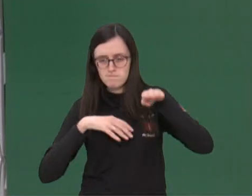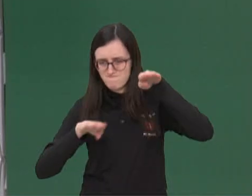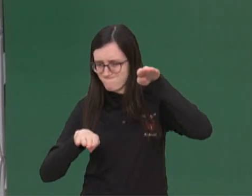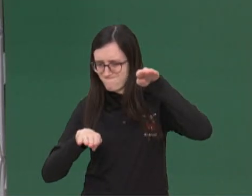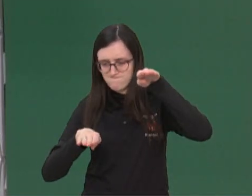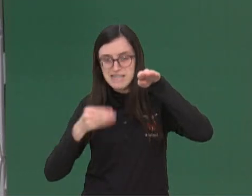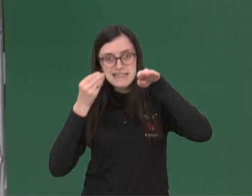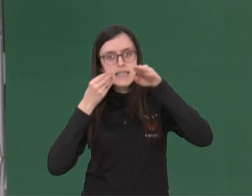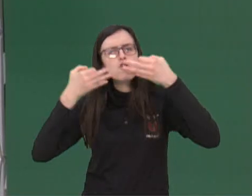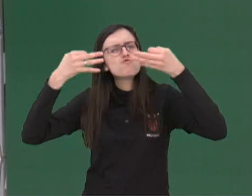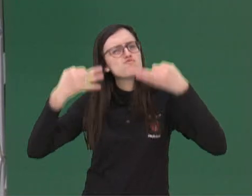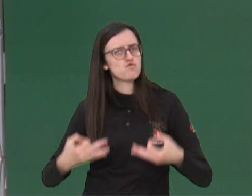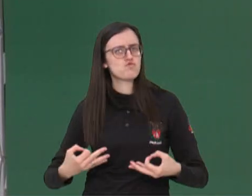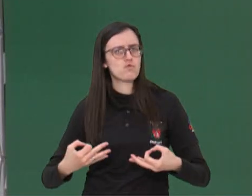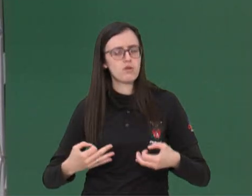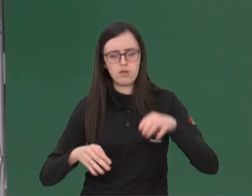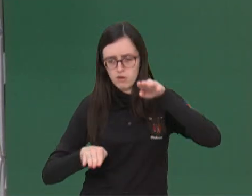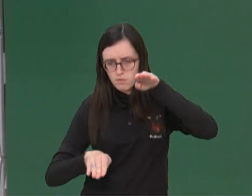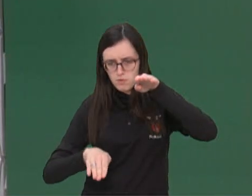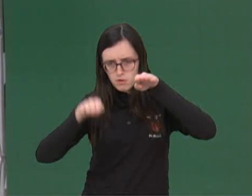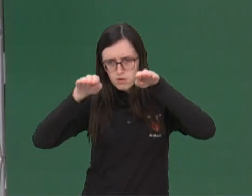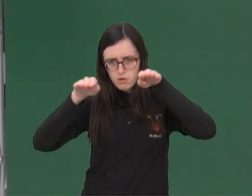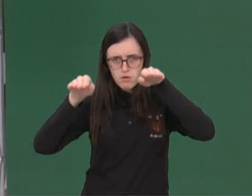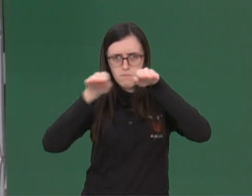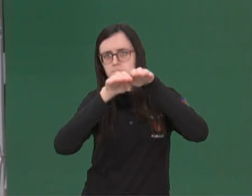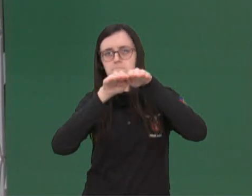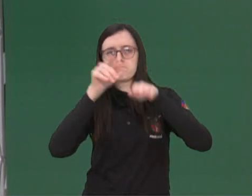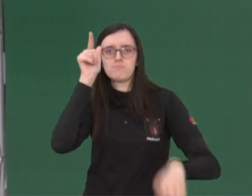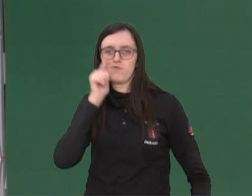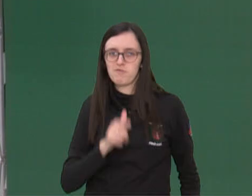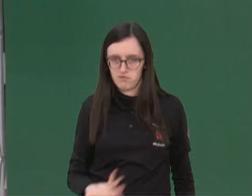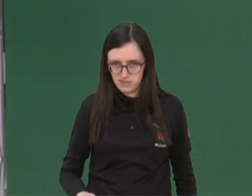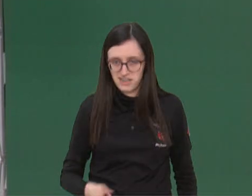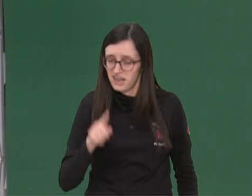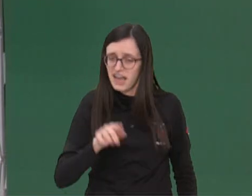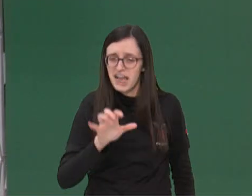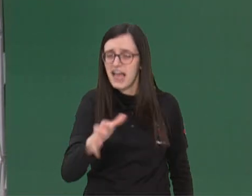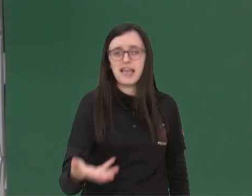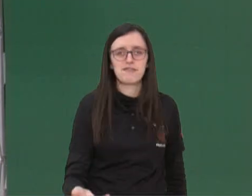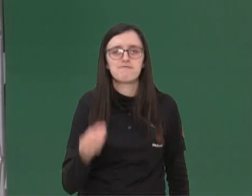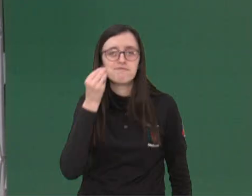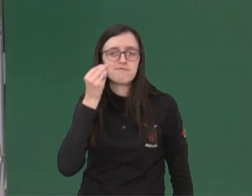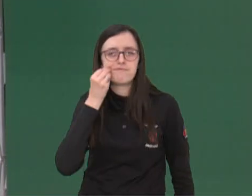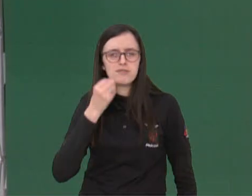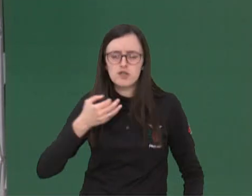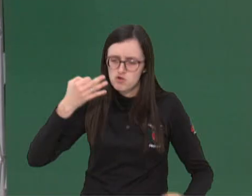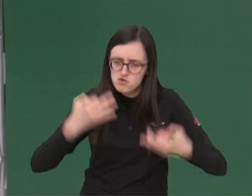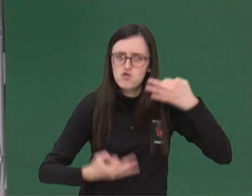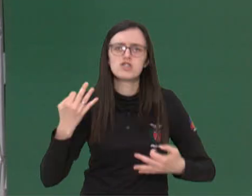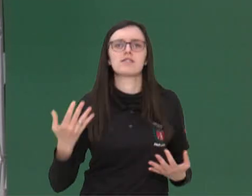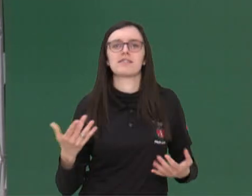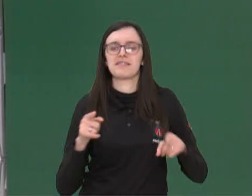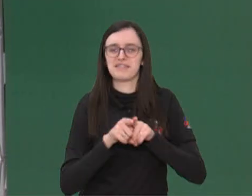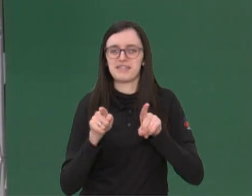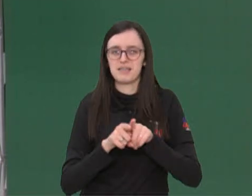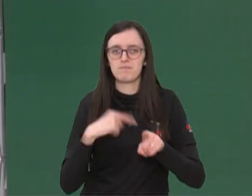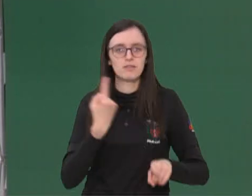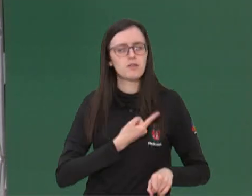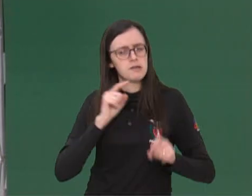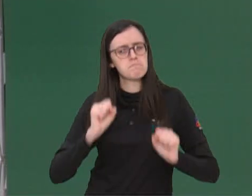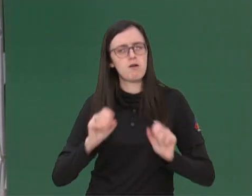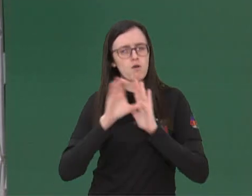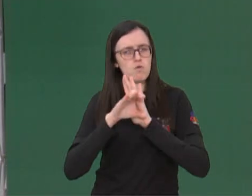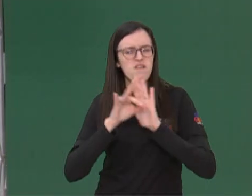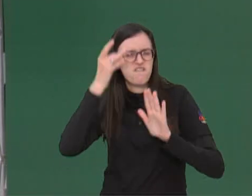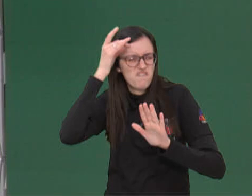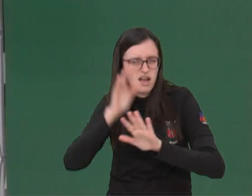justa possível para aquela realidade. Então, equidade é essa busca por justiça. Podemos definir assim